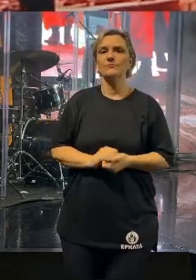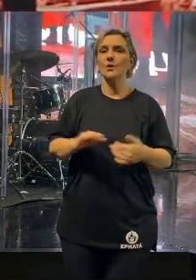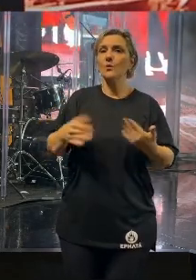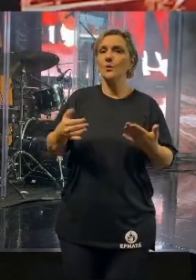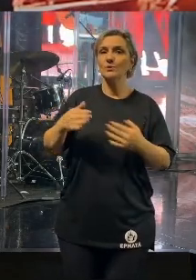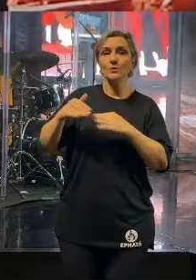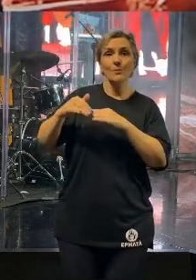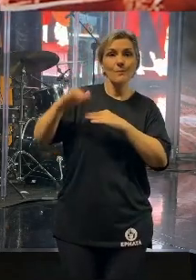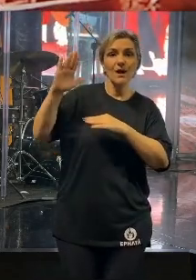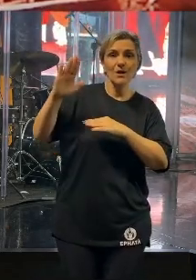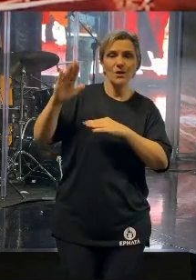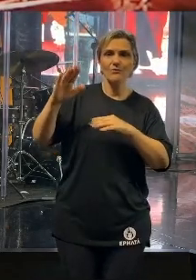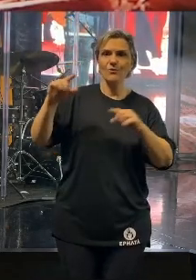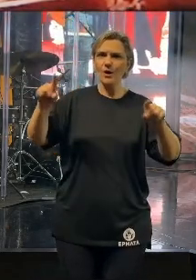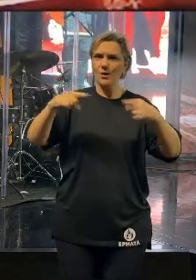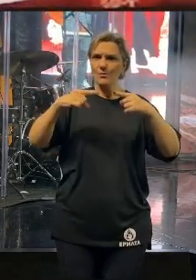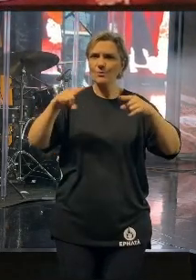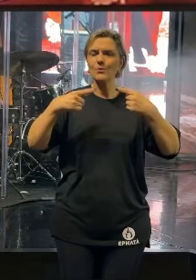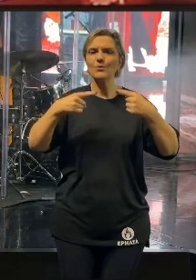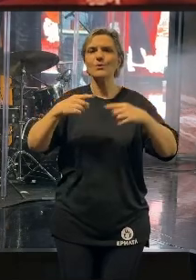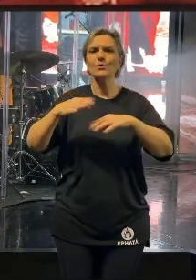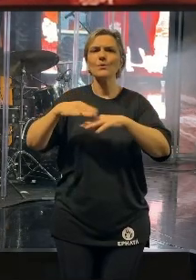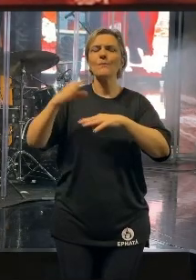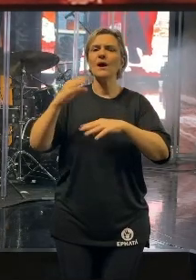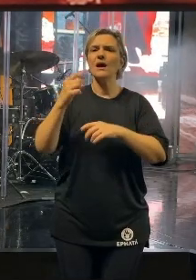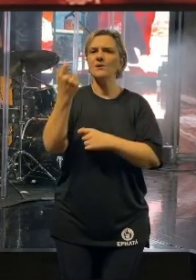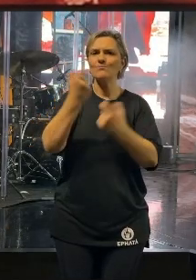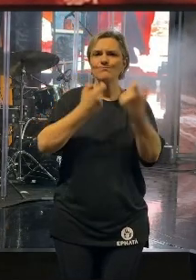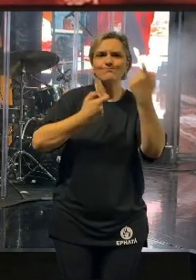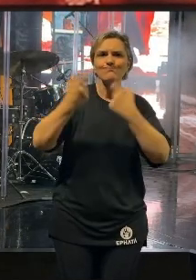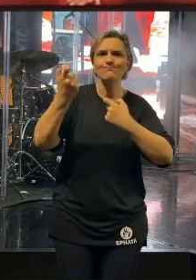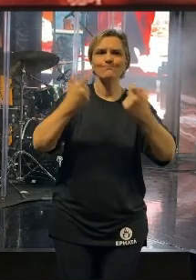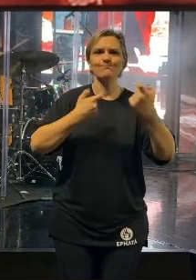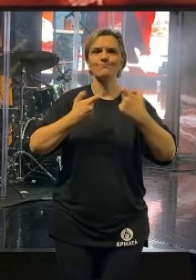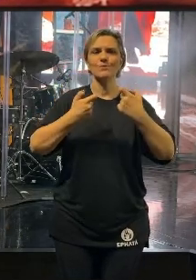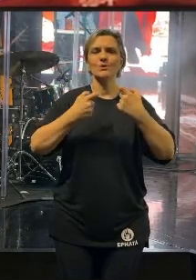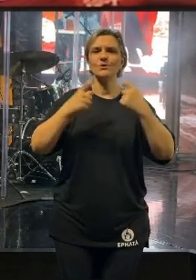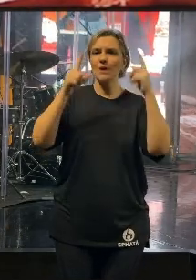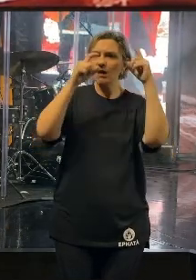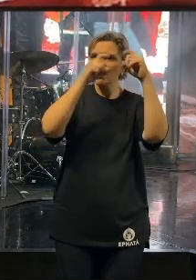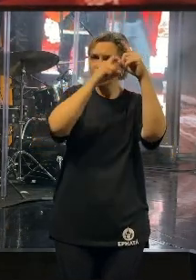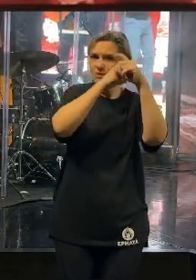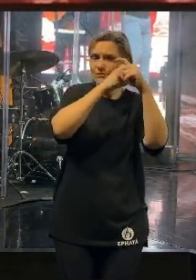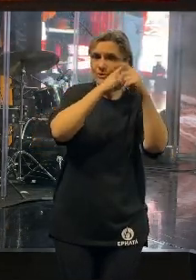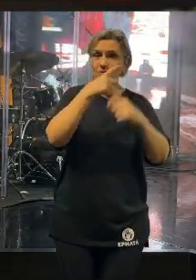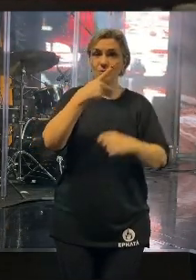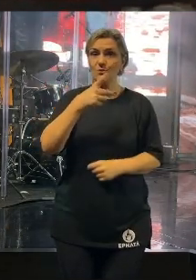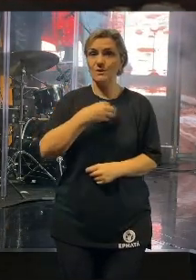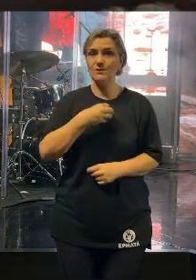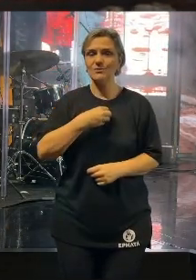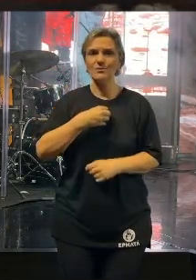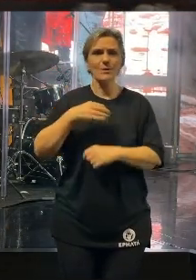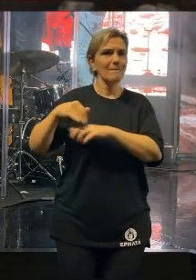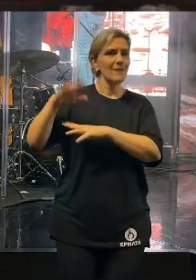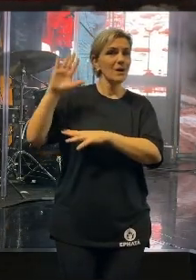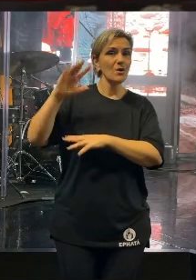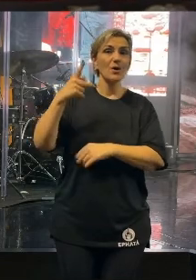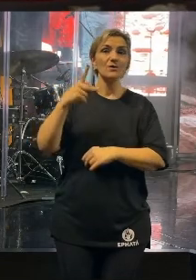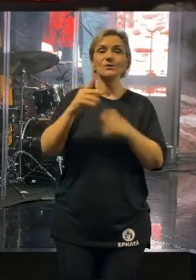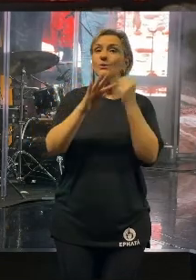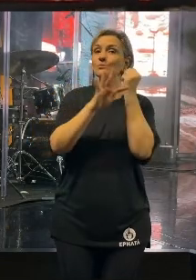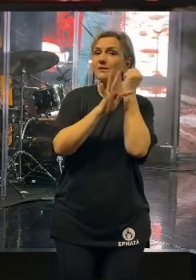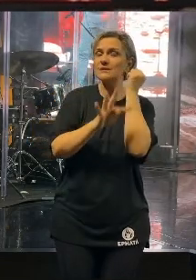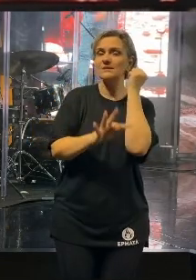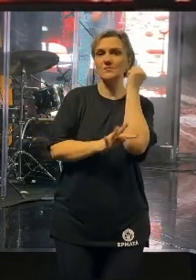Quanto maior for a oposição, quanto mais crítica ficar a tua situação, fica tranquilo, porque maior será o teu testemunho.